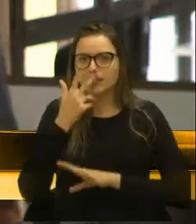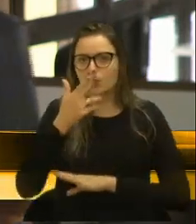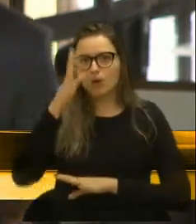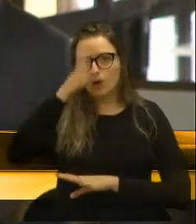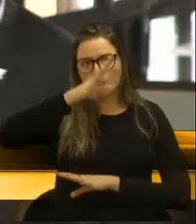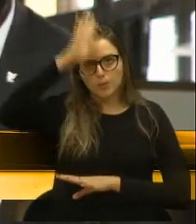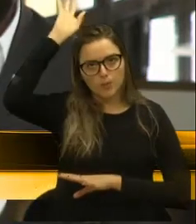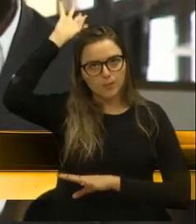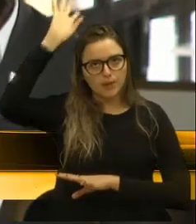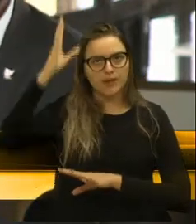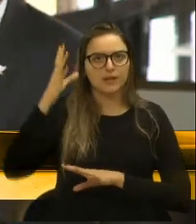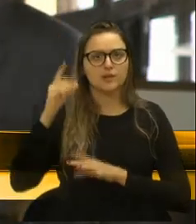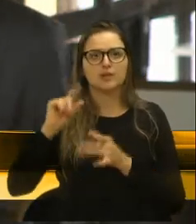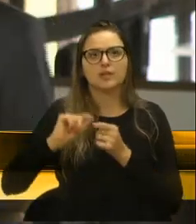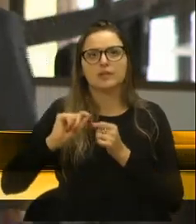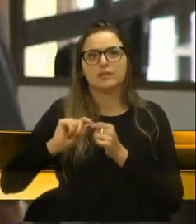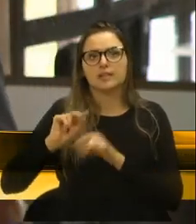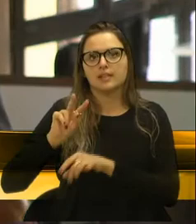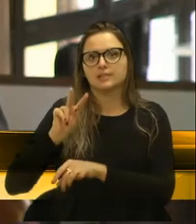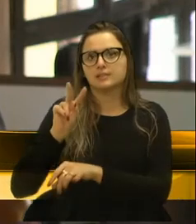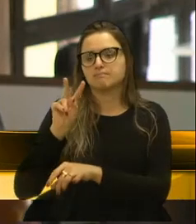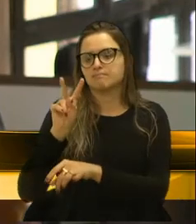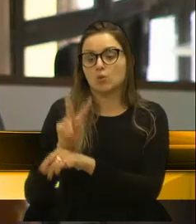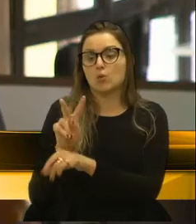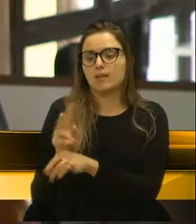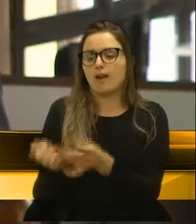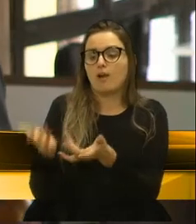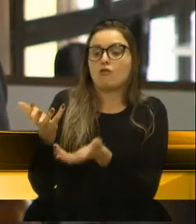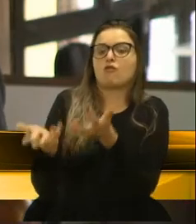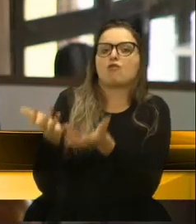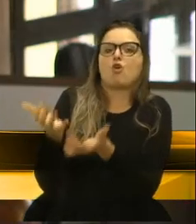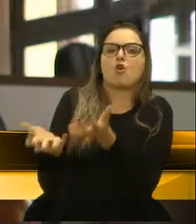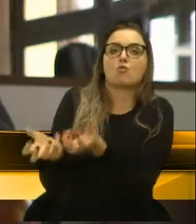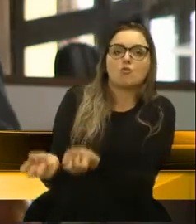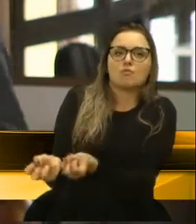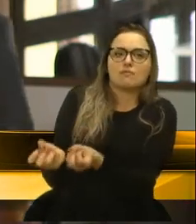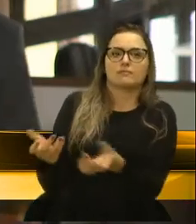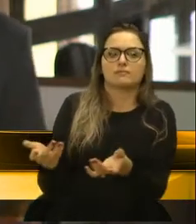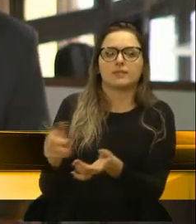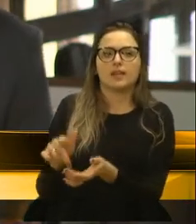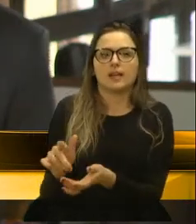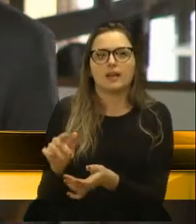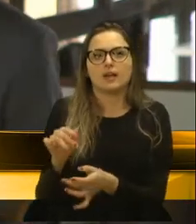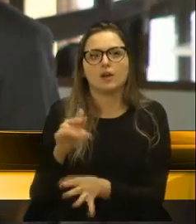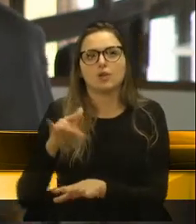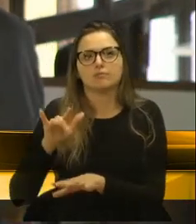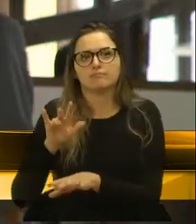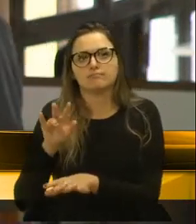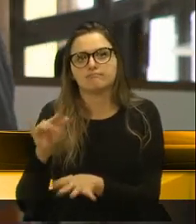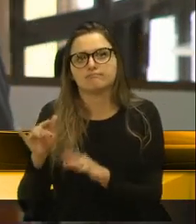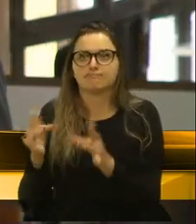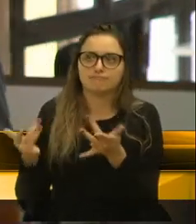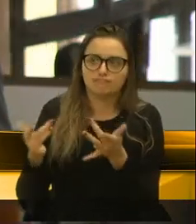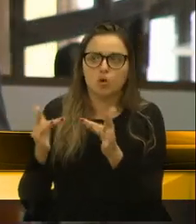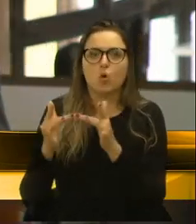vai tentar apagar um incêndio, que é esse momento de calamidade, onde vai se alçar ajuda às